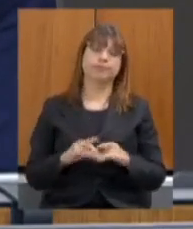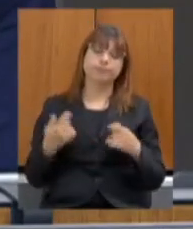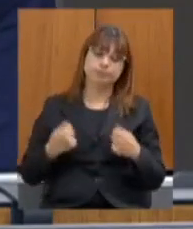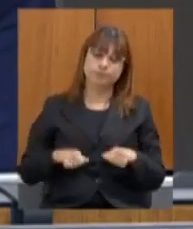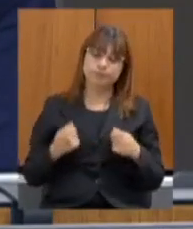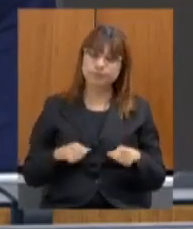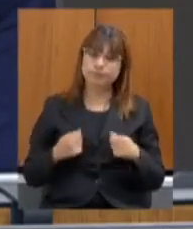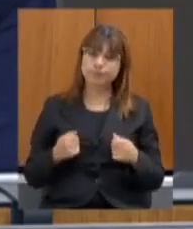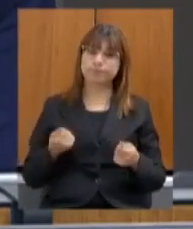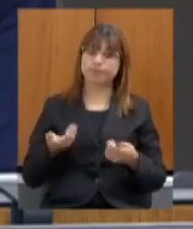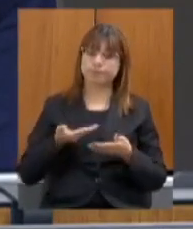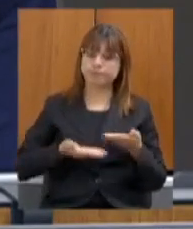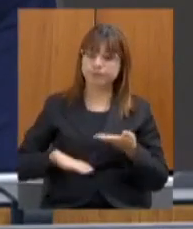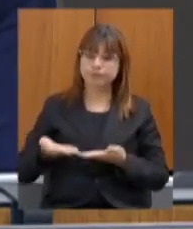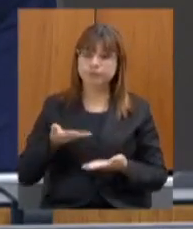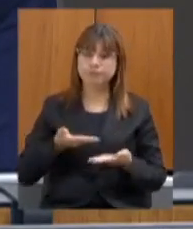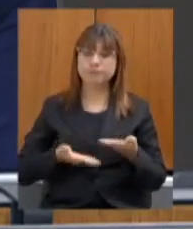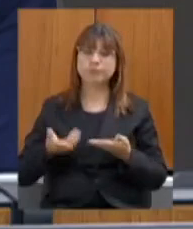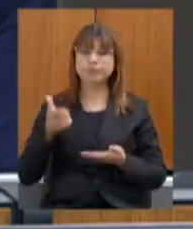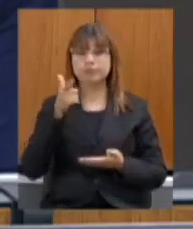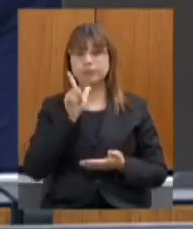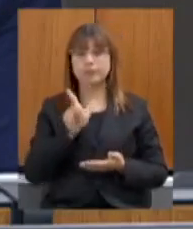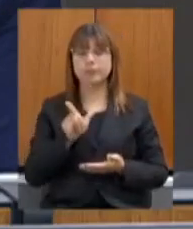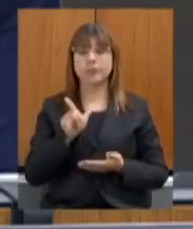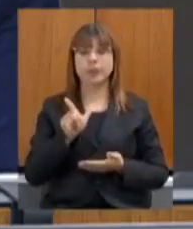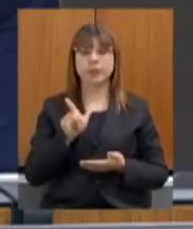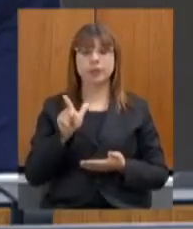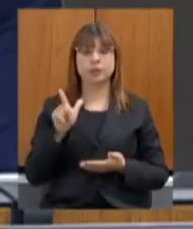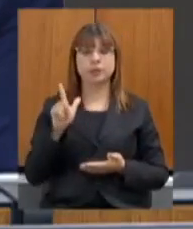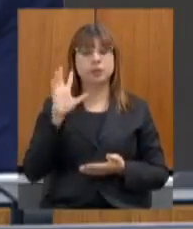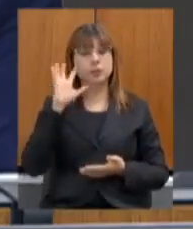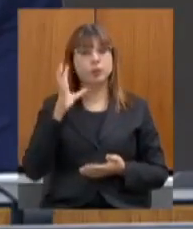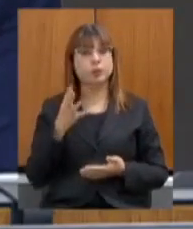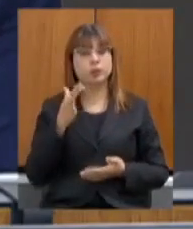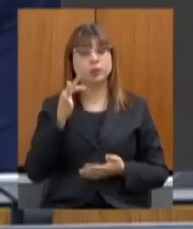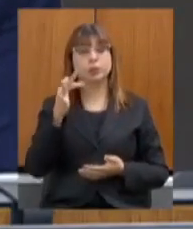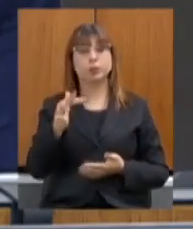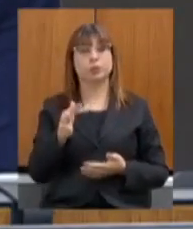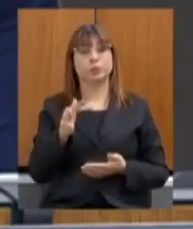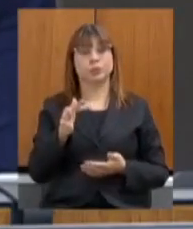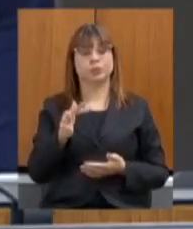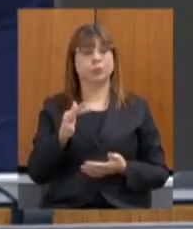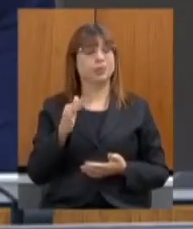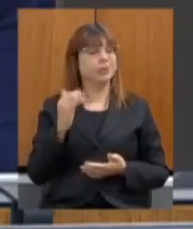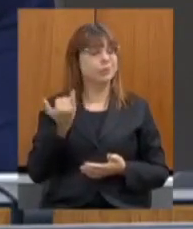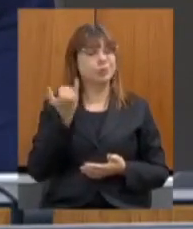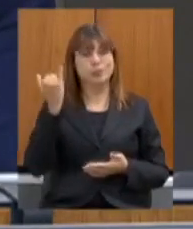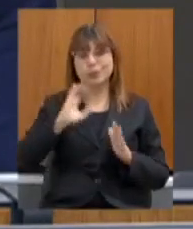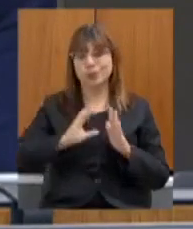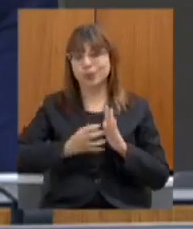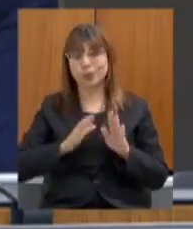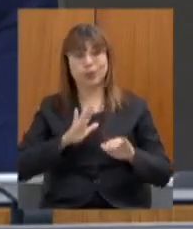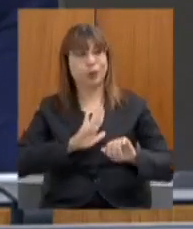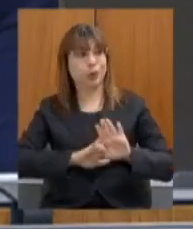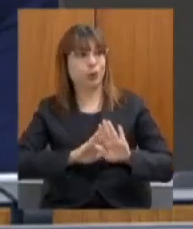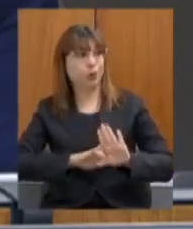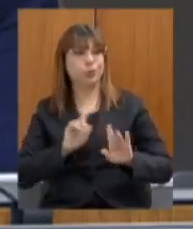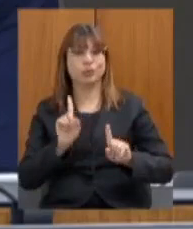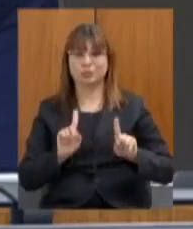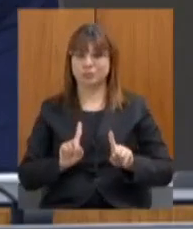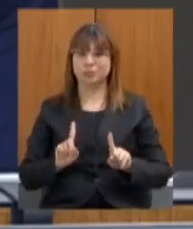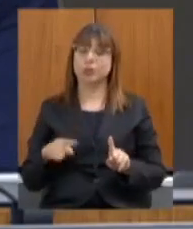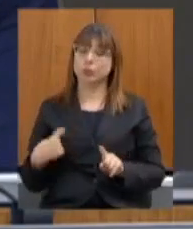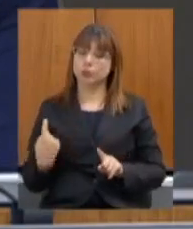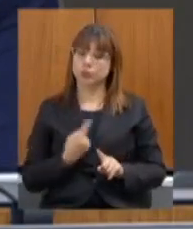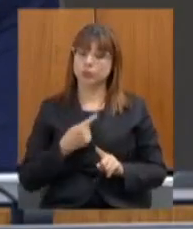ter diálogos que tratam sobre o futuro do nosso Estado, independente de coloração partidária e ideologia. Nós todos somos,